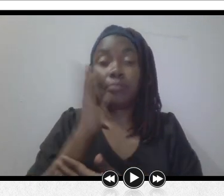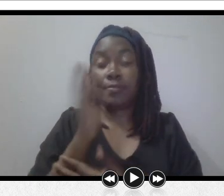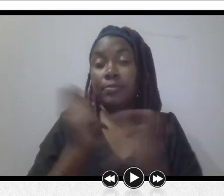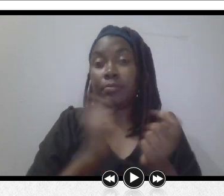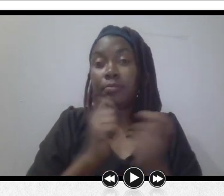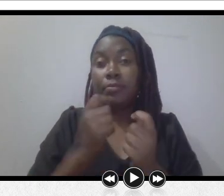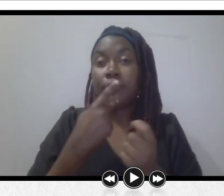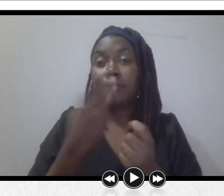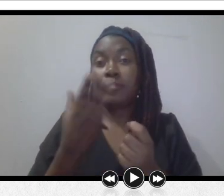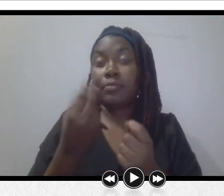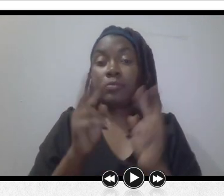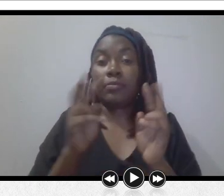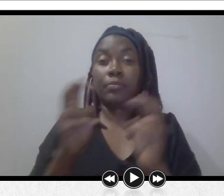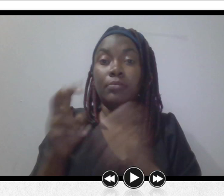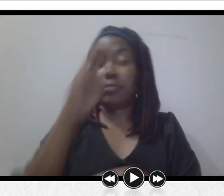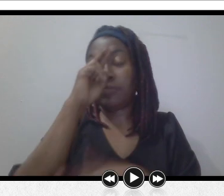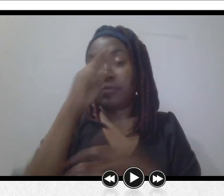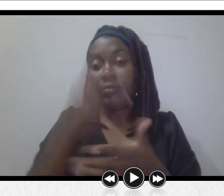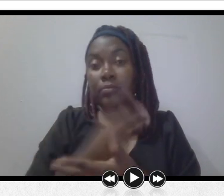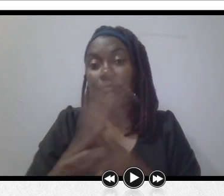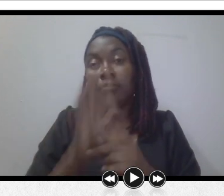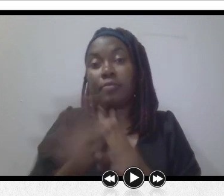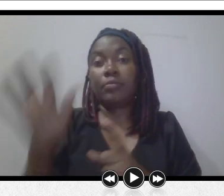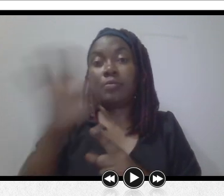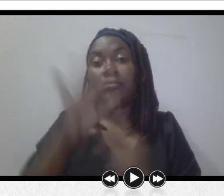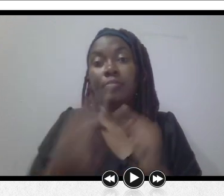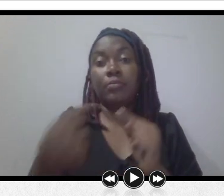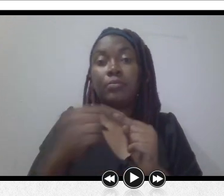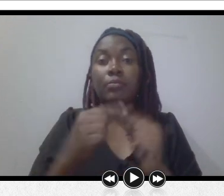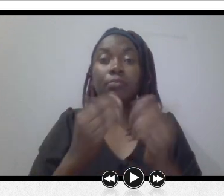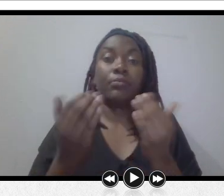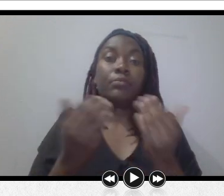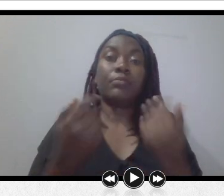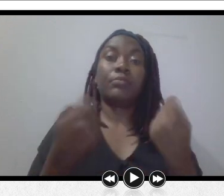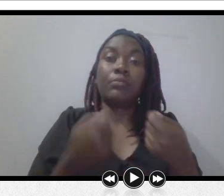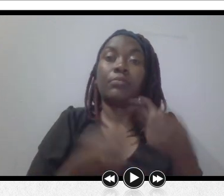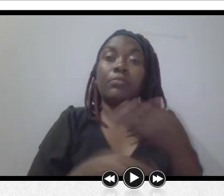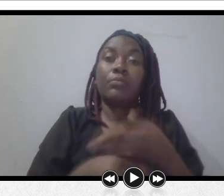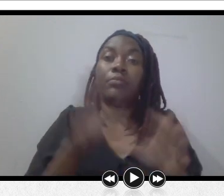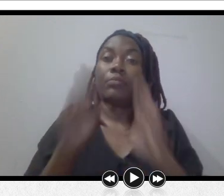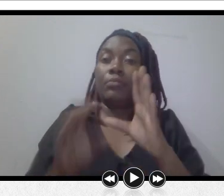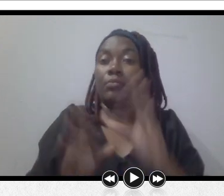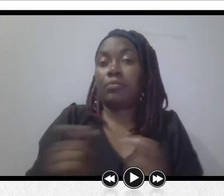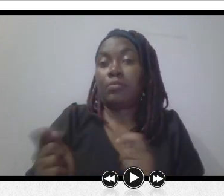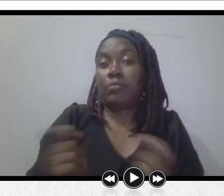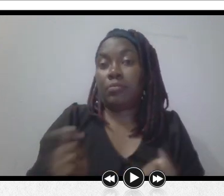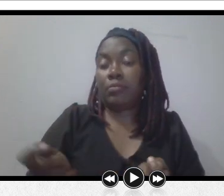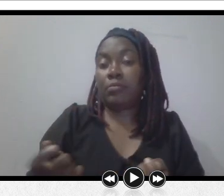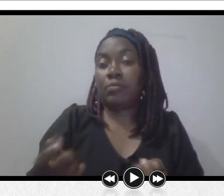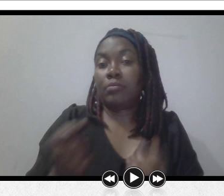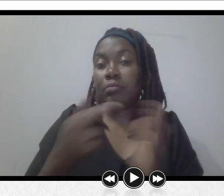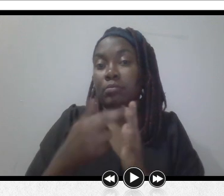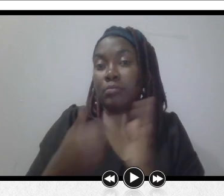ela fala muito sobre a questão de falhas de mercado e ela relaciona a necessária intervenção e regulação econômica, né, para que essas falhas